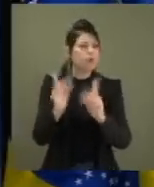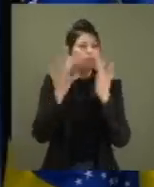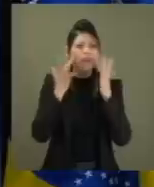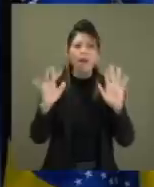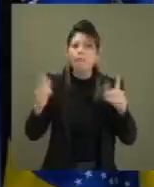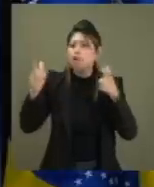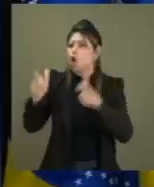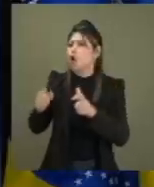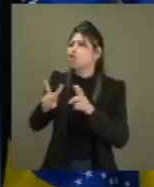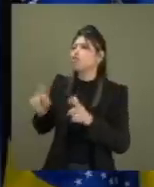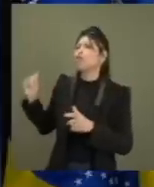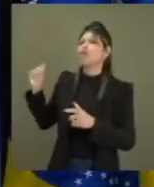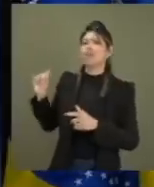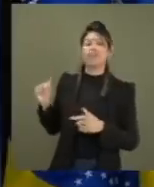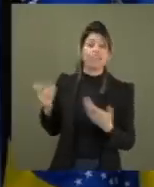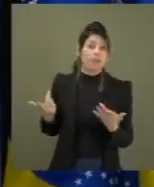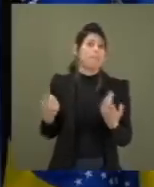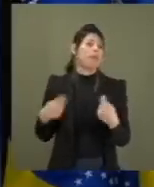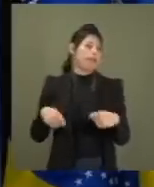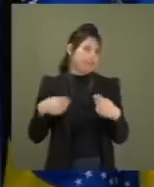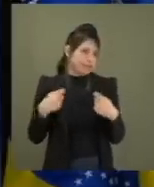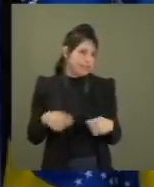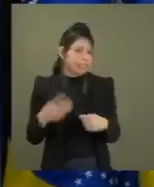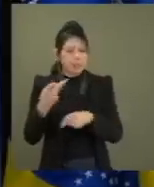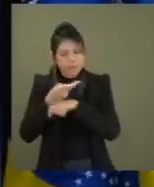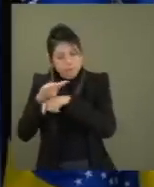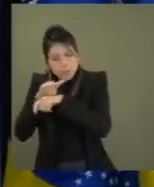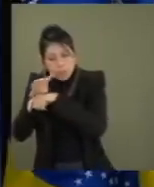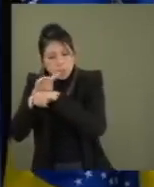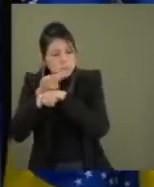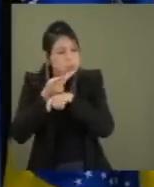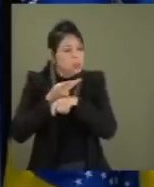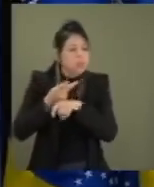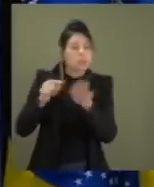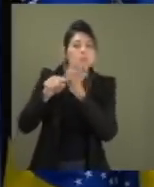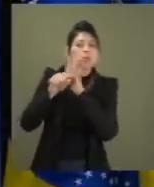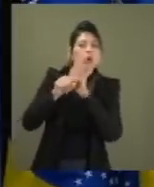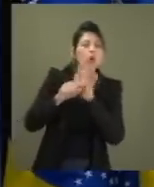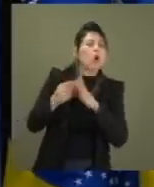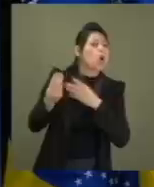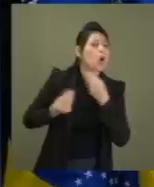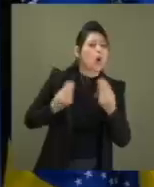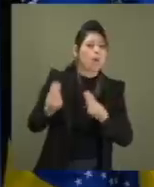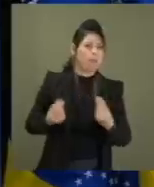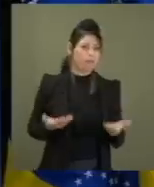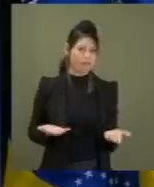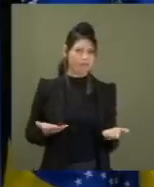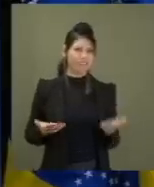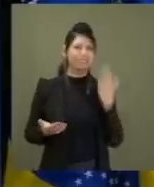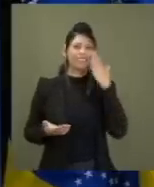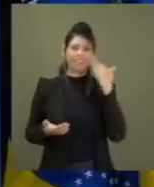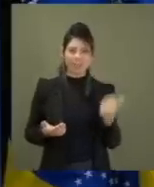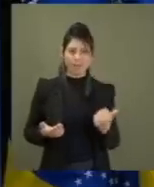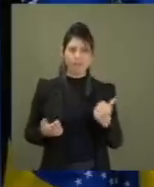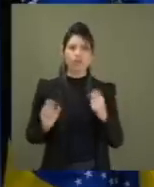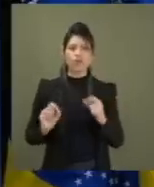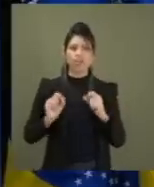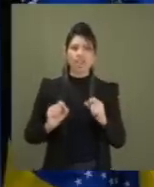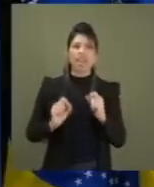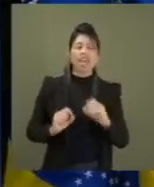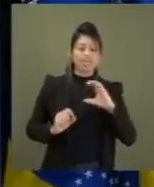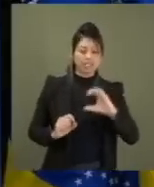vamos ter que quebrar sigilo mas como fazer isso numa cpmi que agora foi